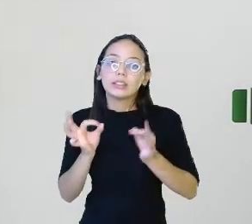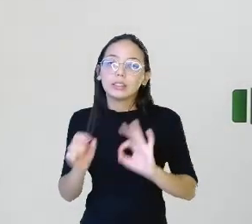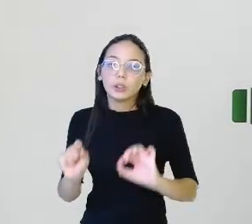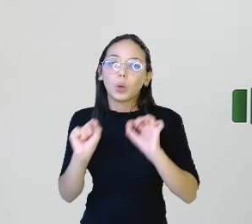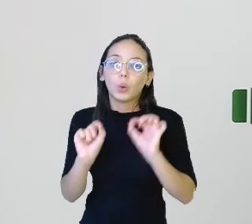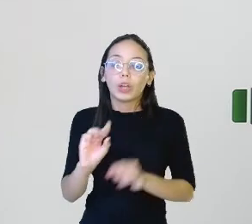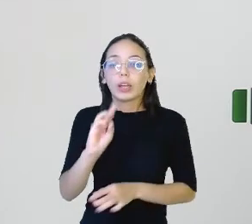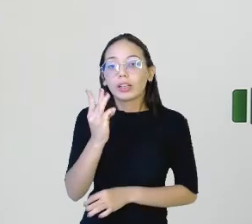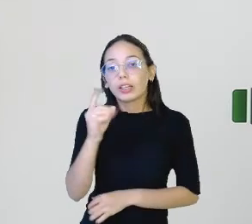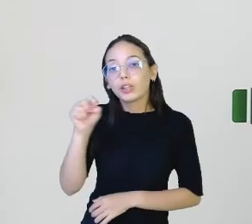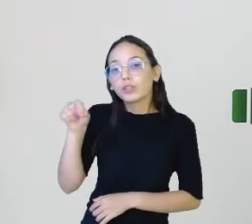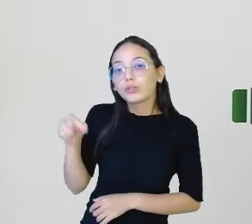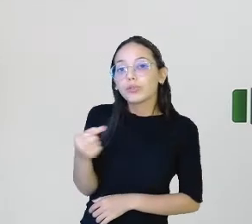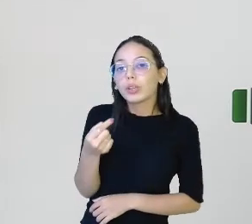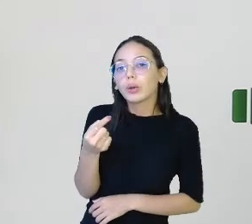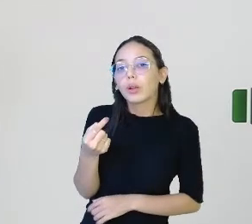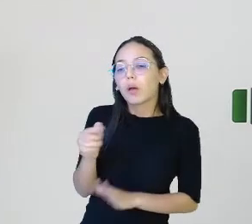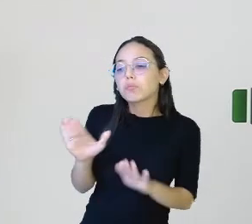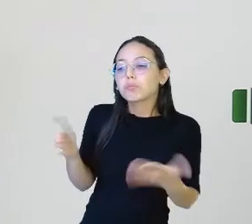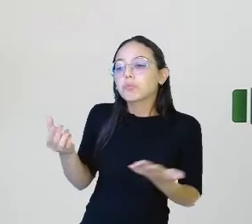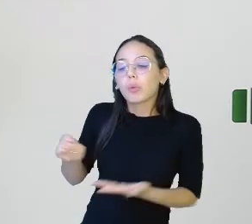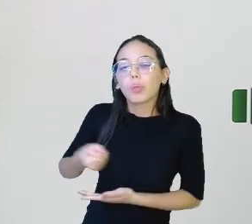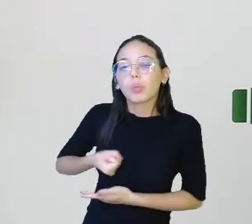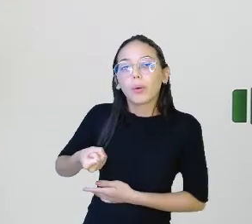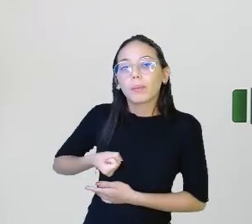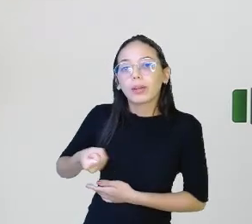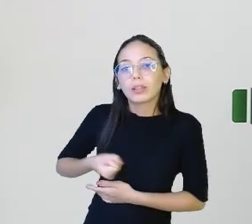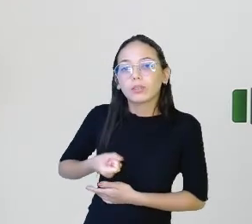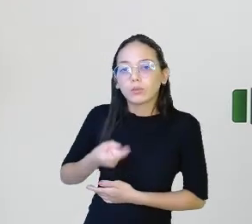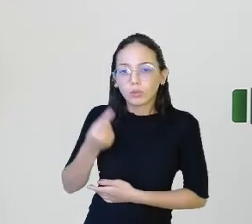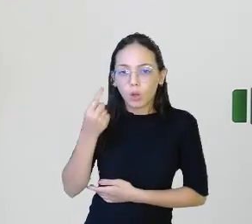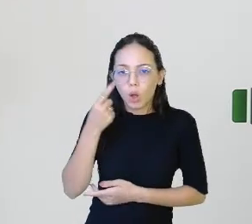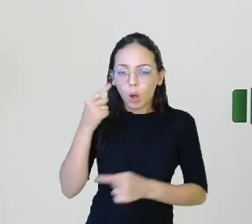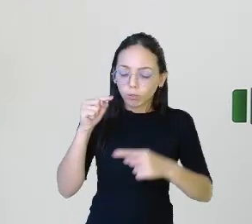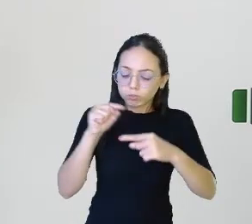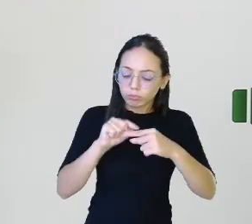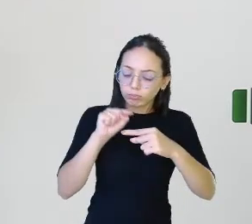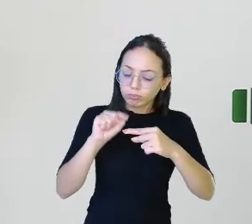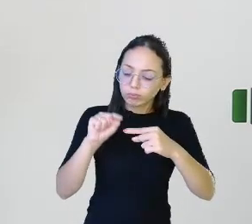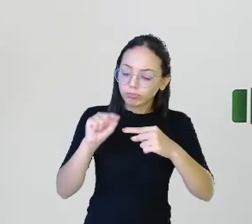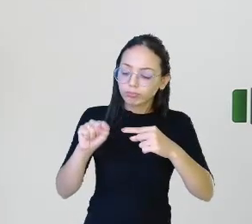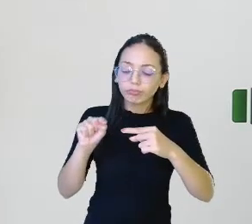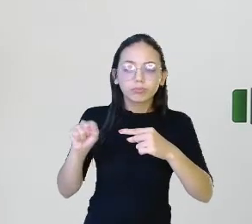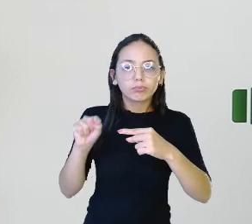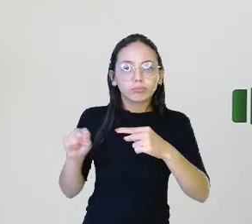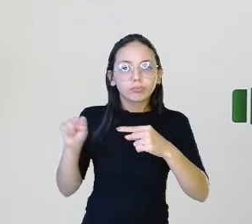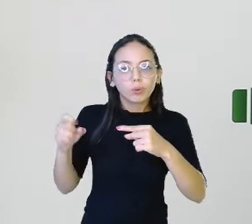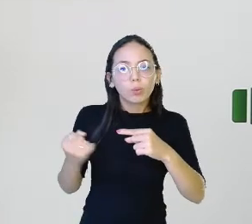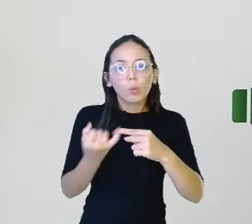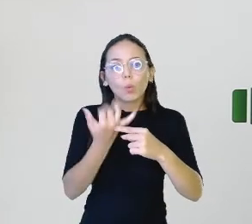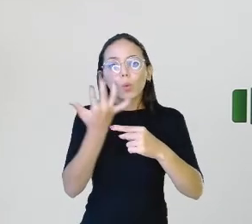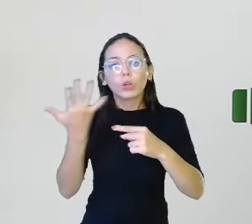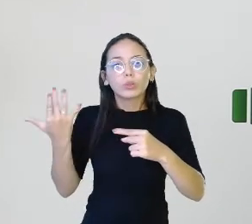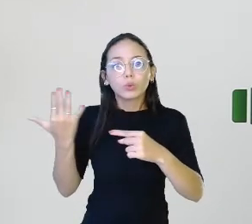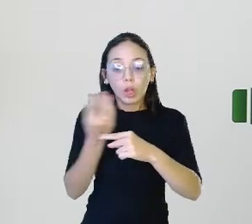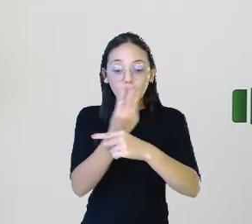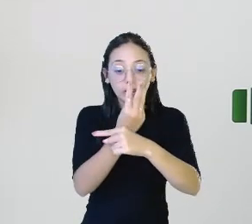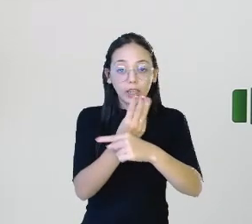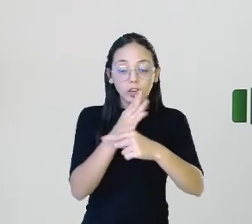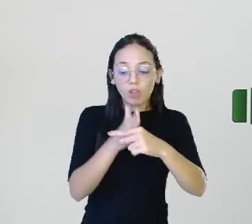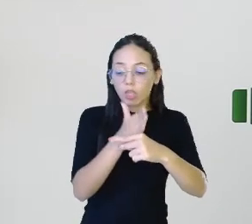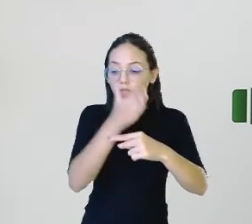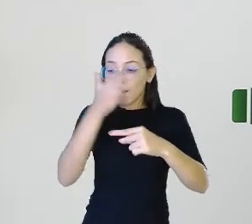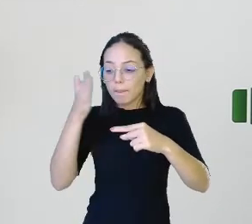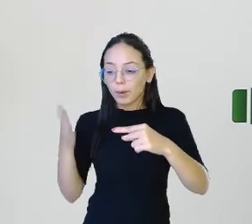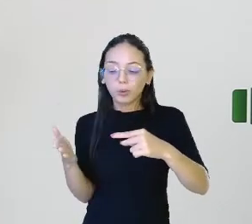é 3, alguma coisa. Conta para mim quantos milímetros tem depois do